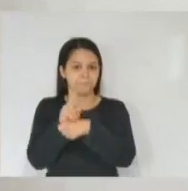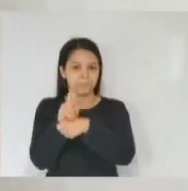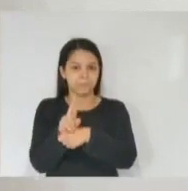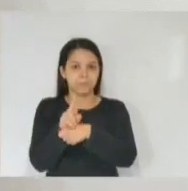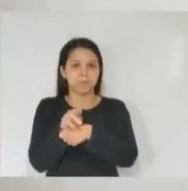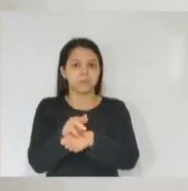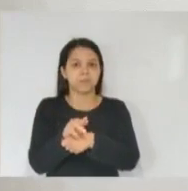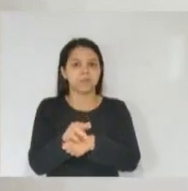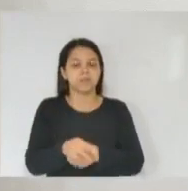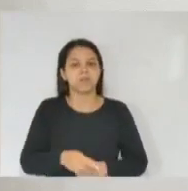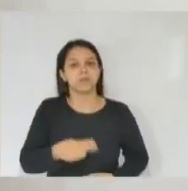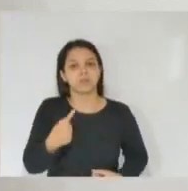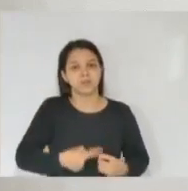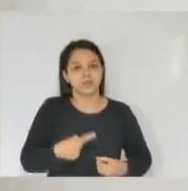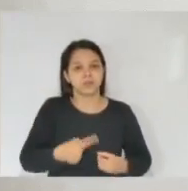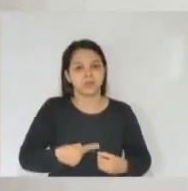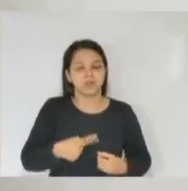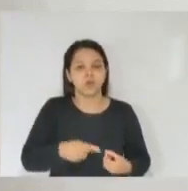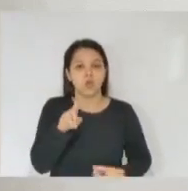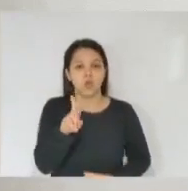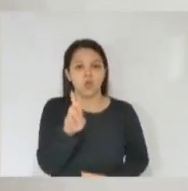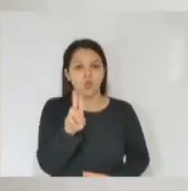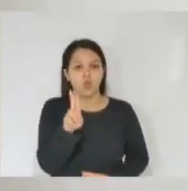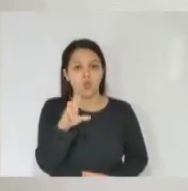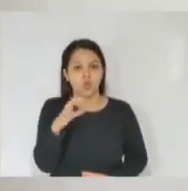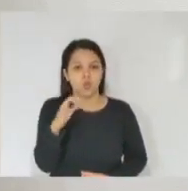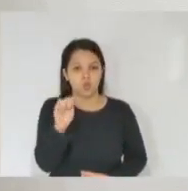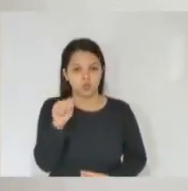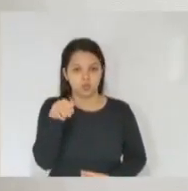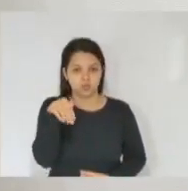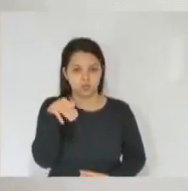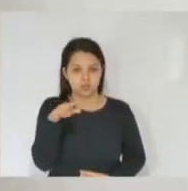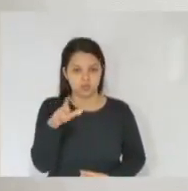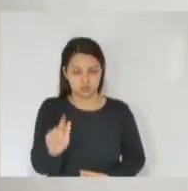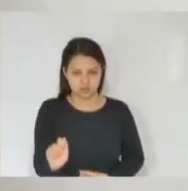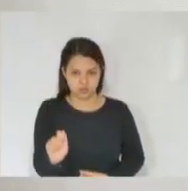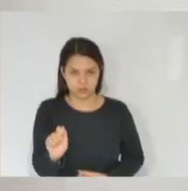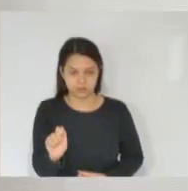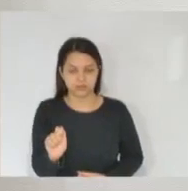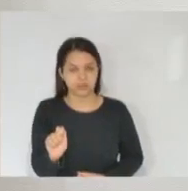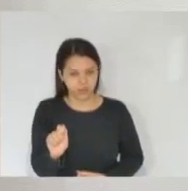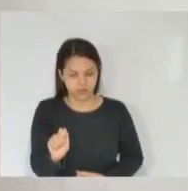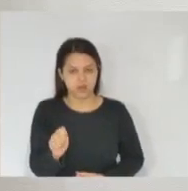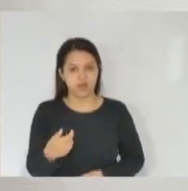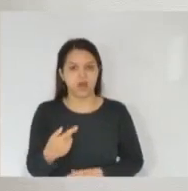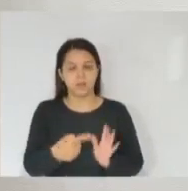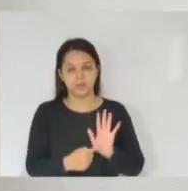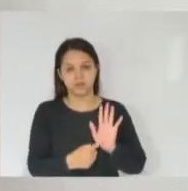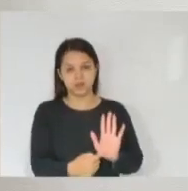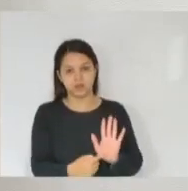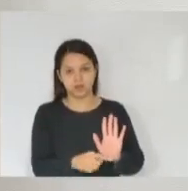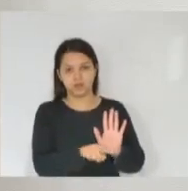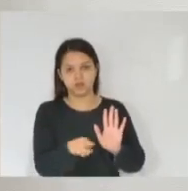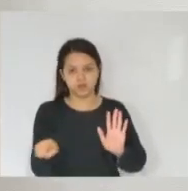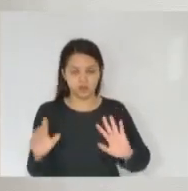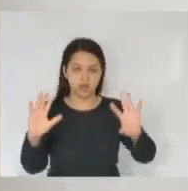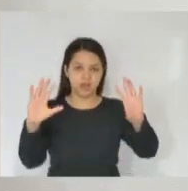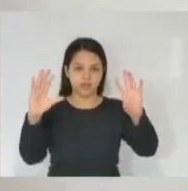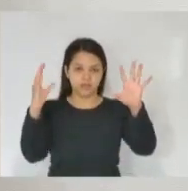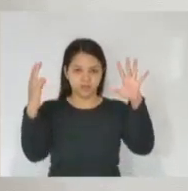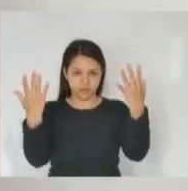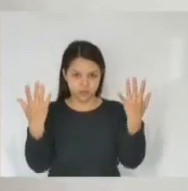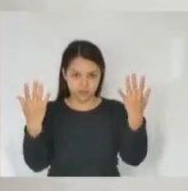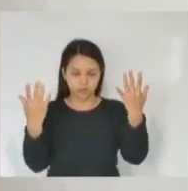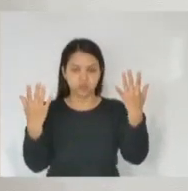município de Uruçanga, a Casa Legislativa, também faça uso da palavra e apresente até vocês o nosso evento, o evento do município